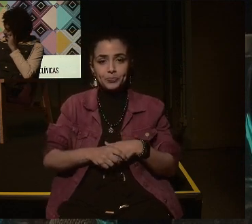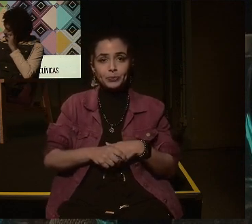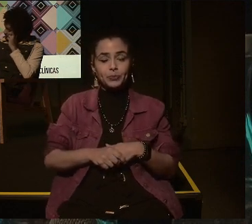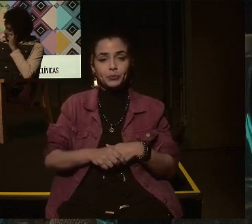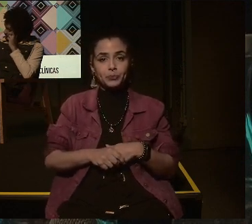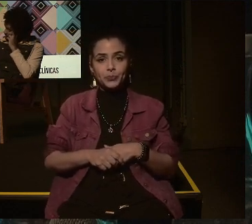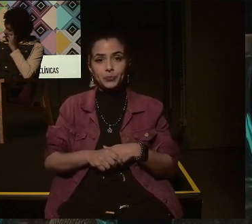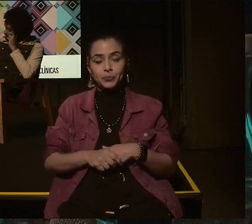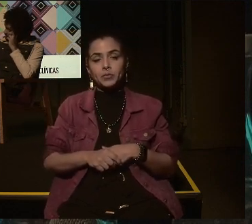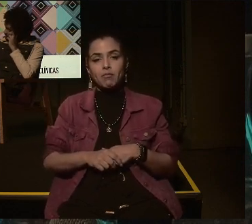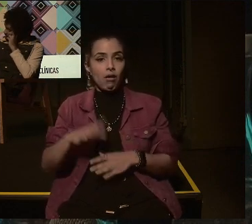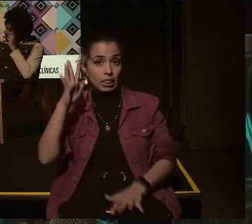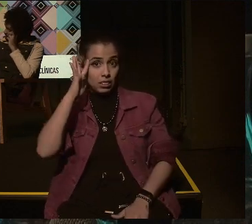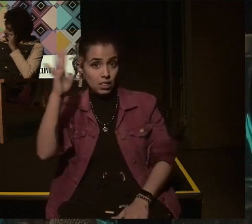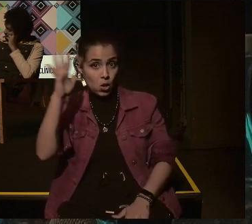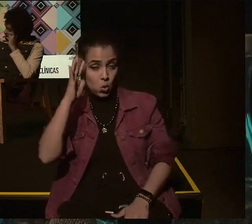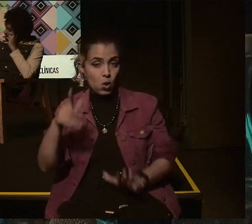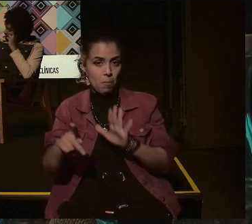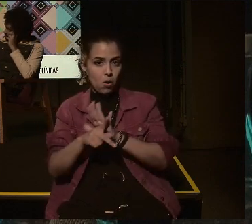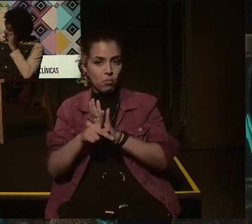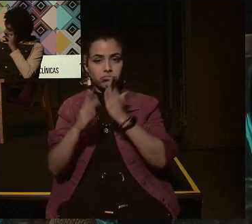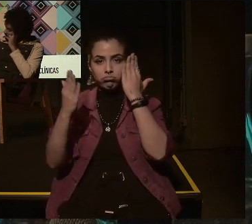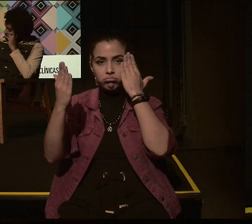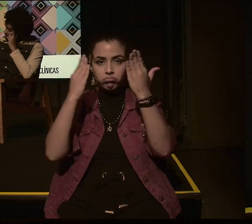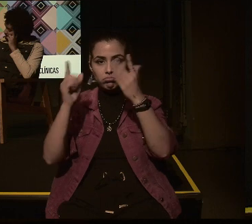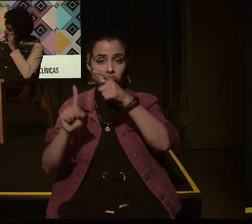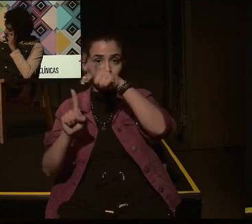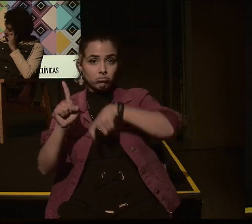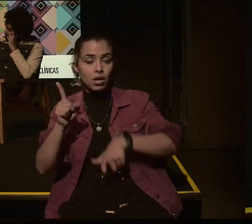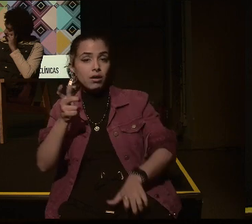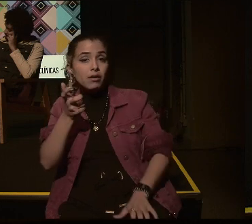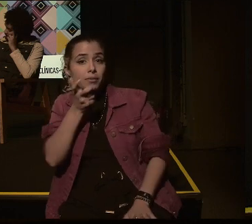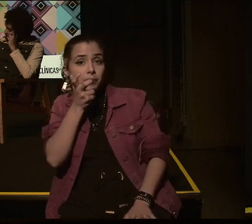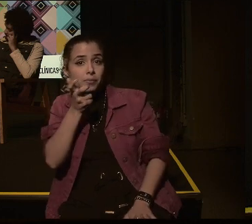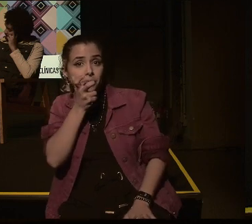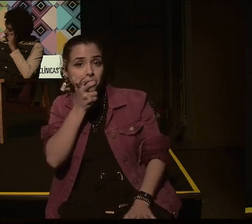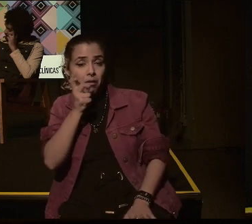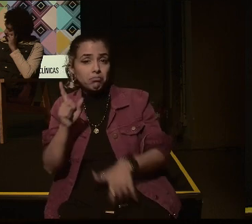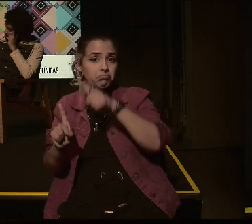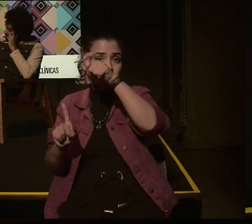No Freud, não esqueçam, não branco.